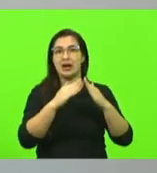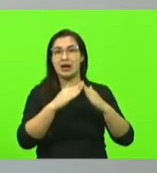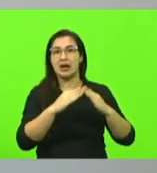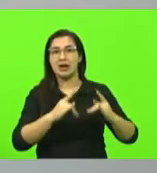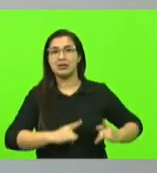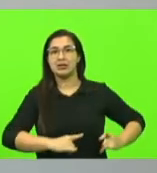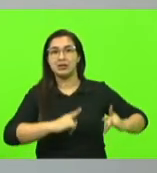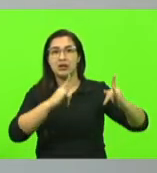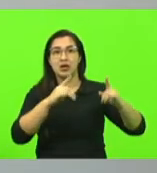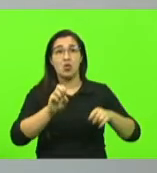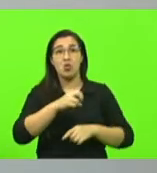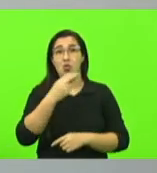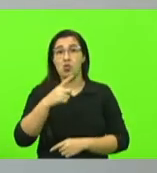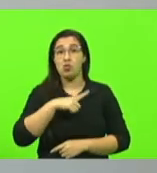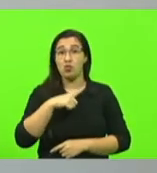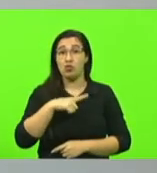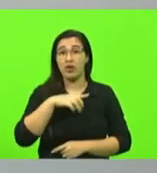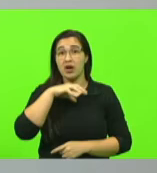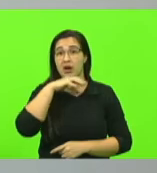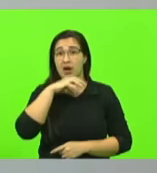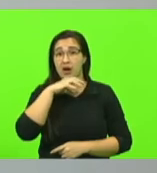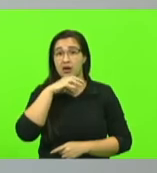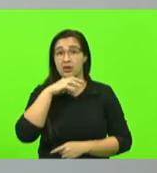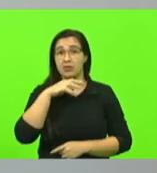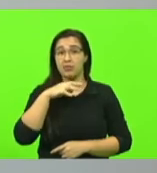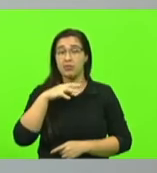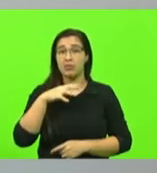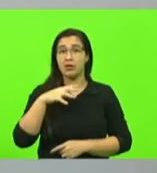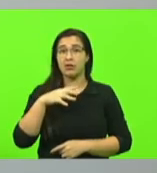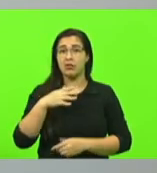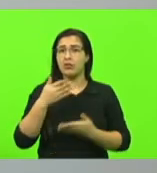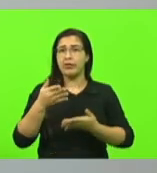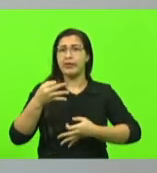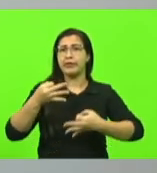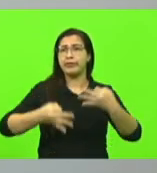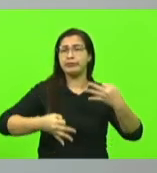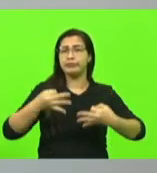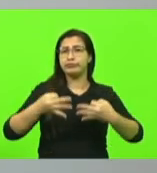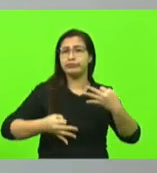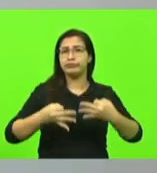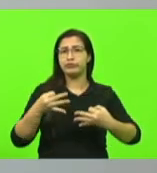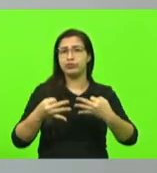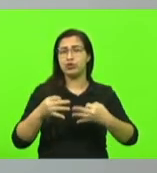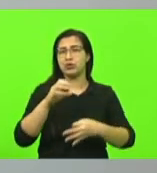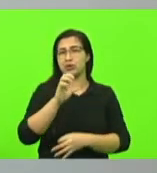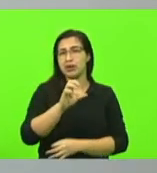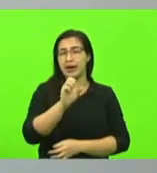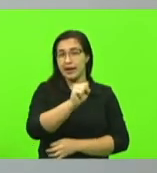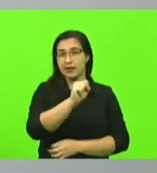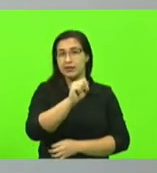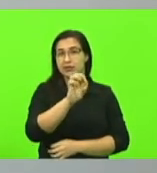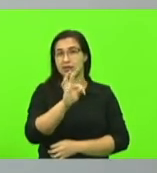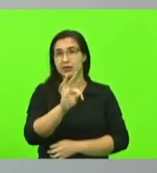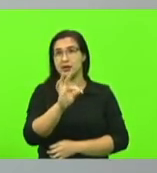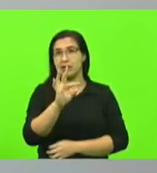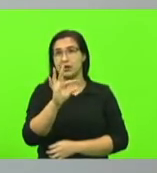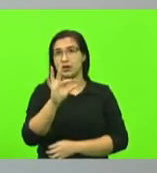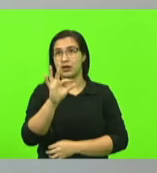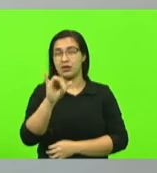pet num condomínio. E assim, os julgados, através do STF, do